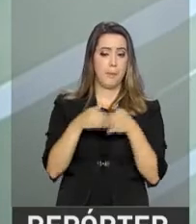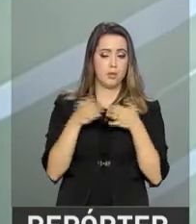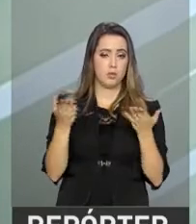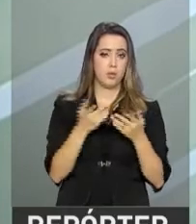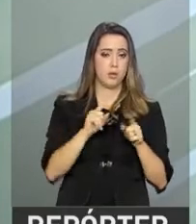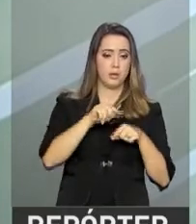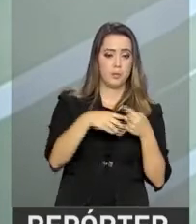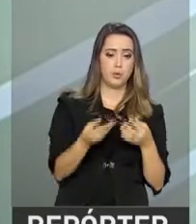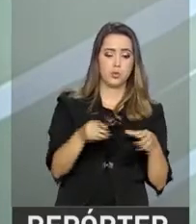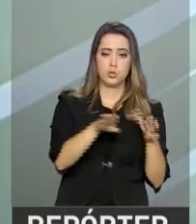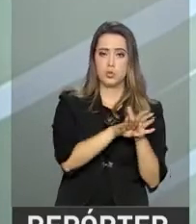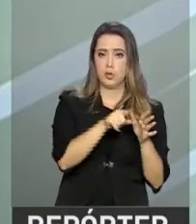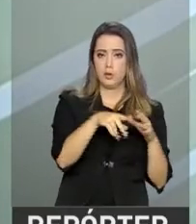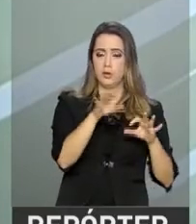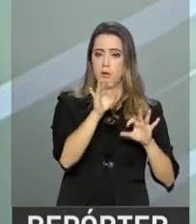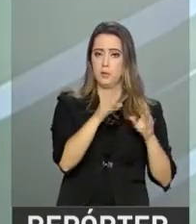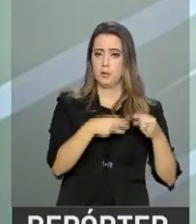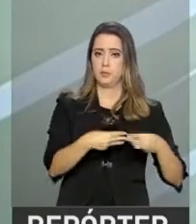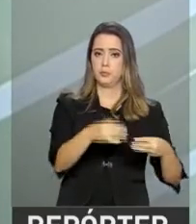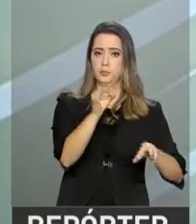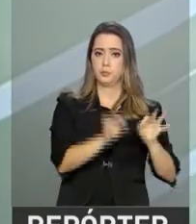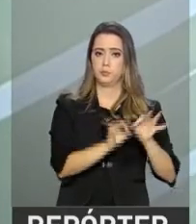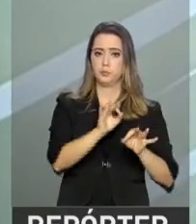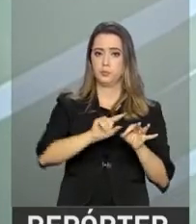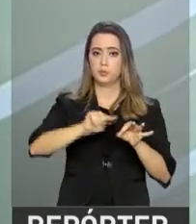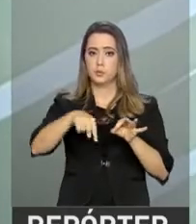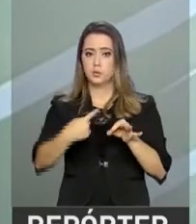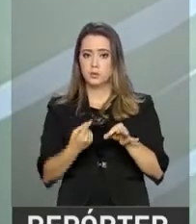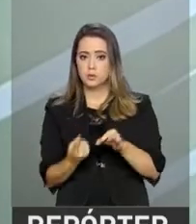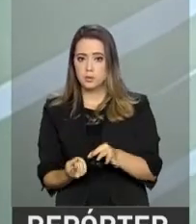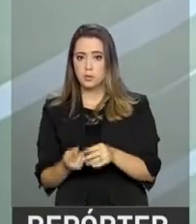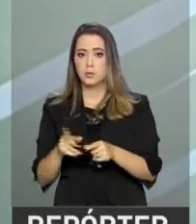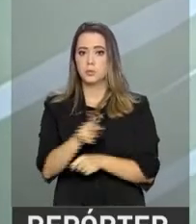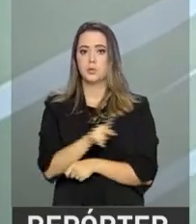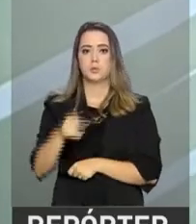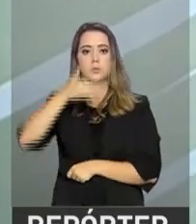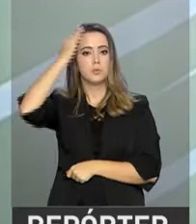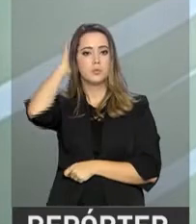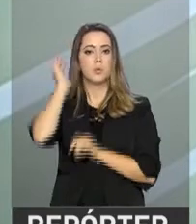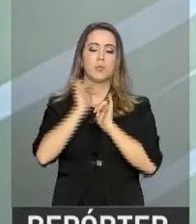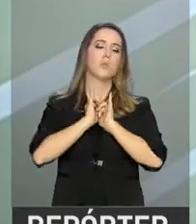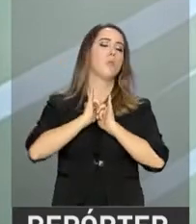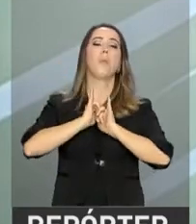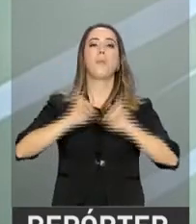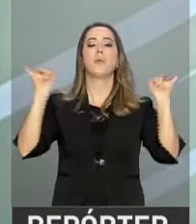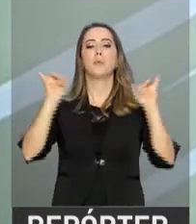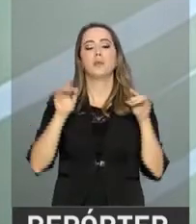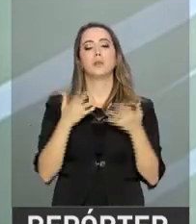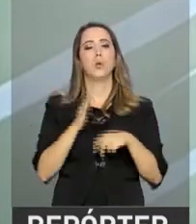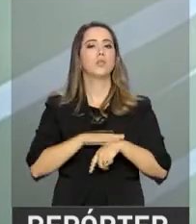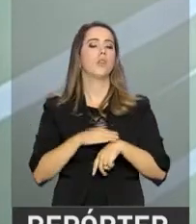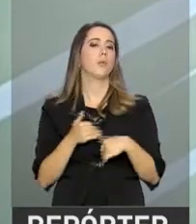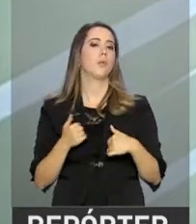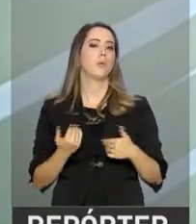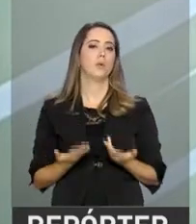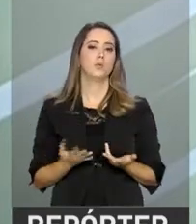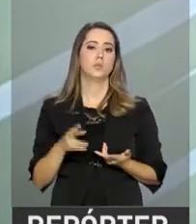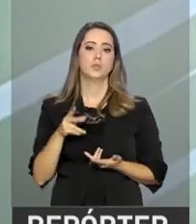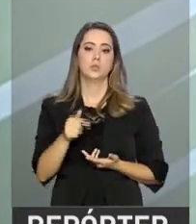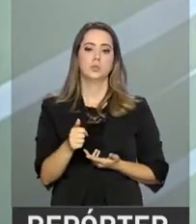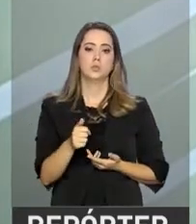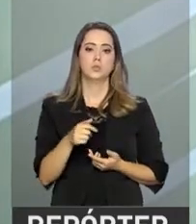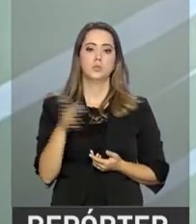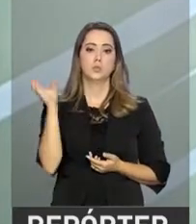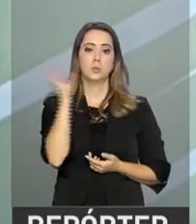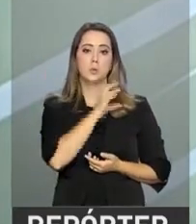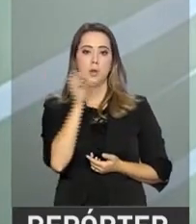Planejamento e aí será encaminhado para o Presidente da República fazer a publicação. O prazo disso, tudo está